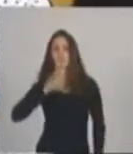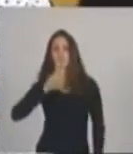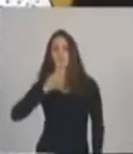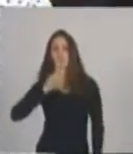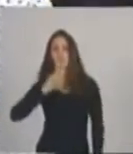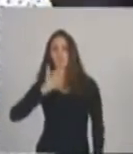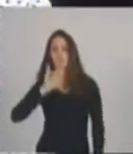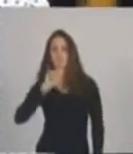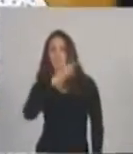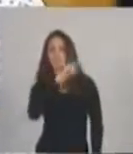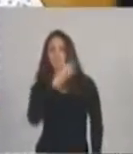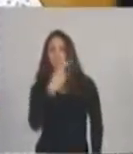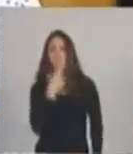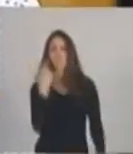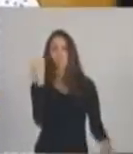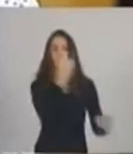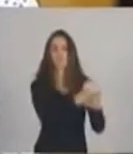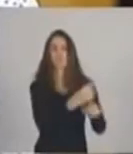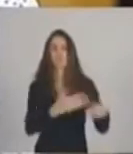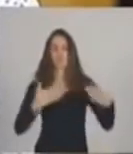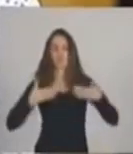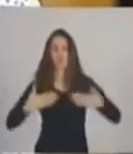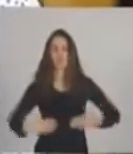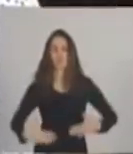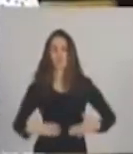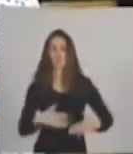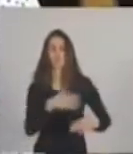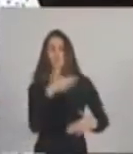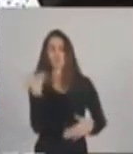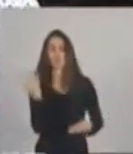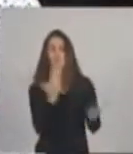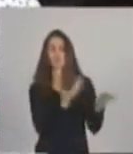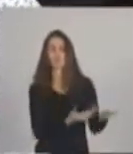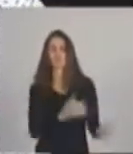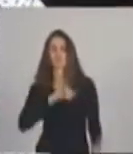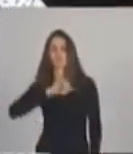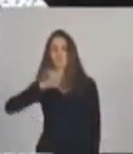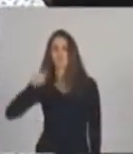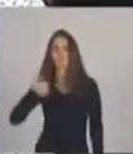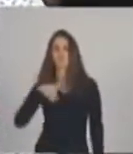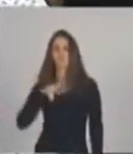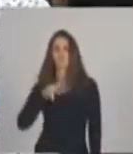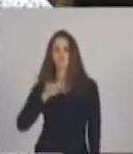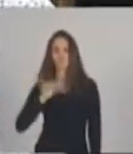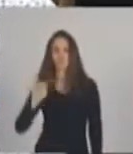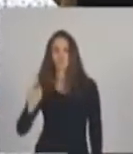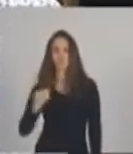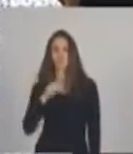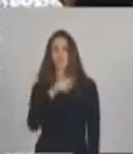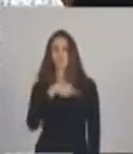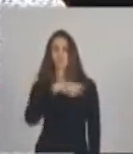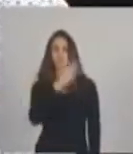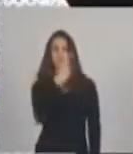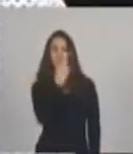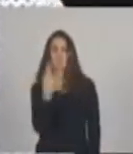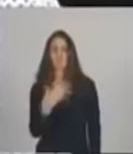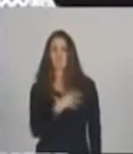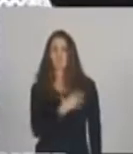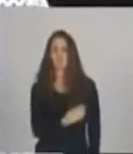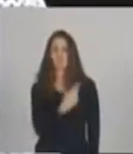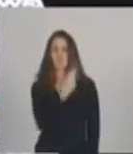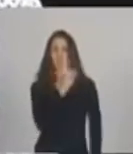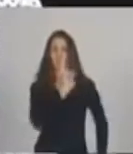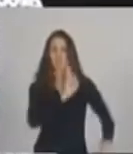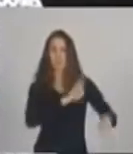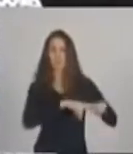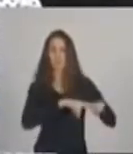é a senhora Júnia Souza Damasceno Bonfim. Ela foi visitar um filho que estava